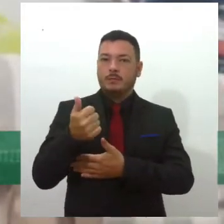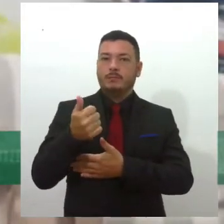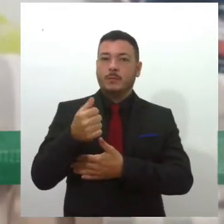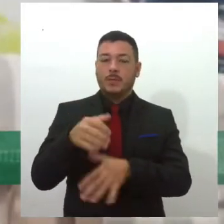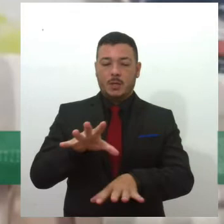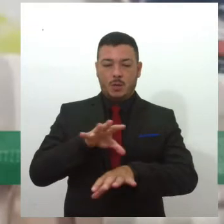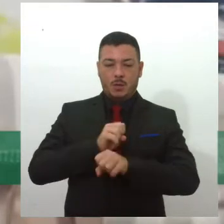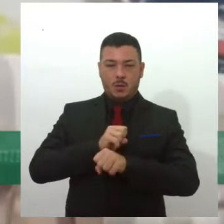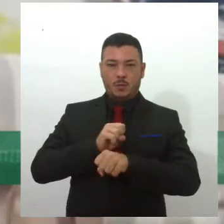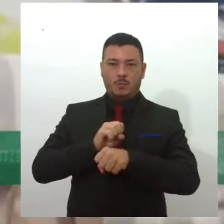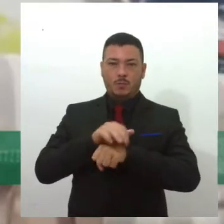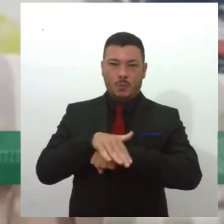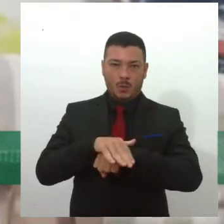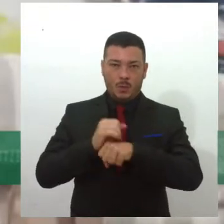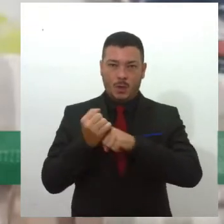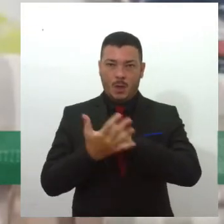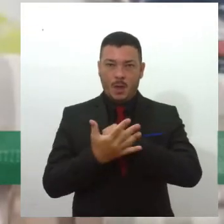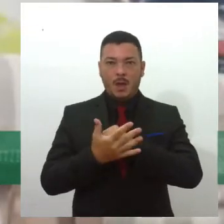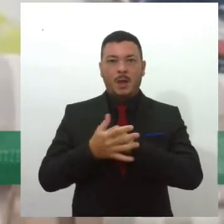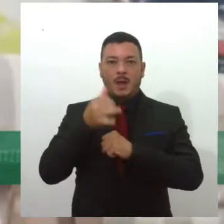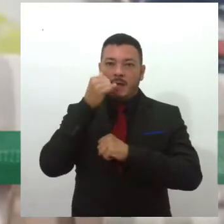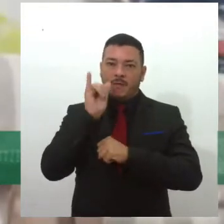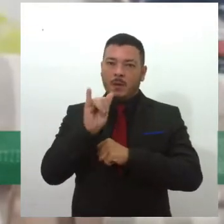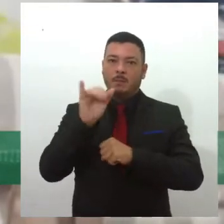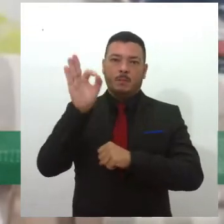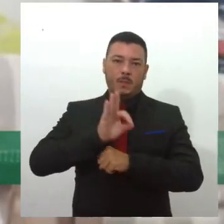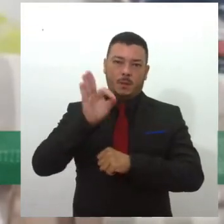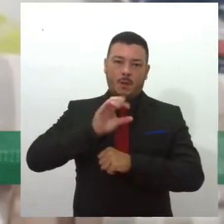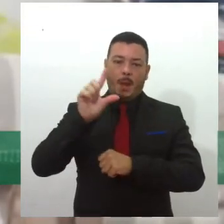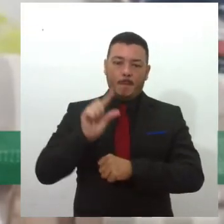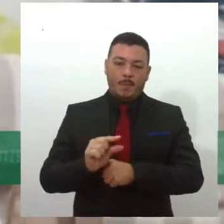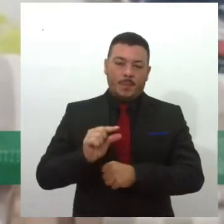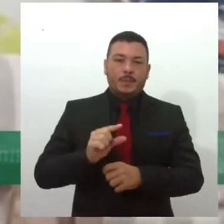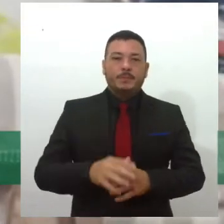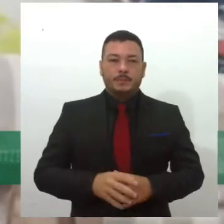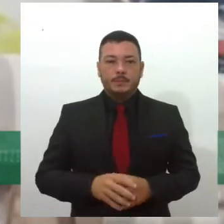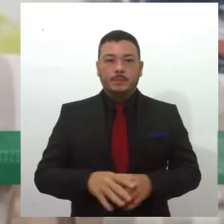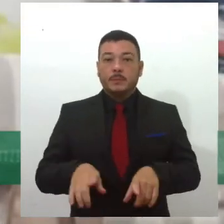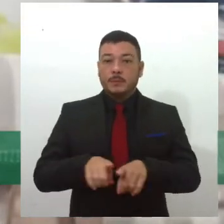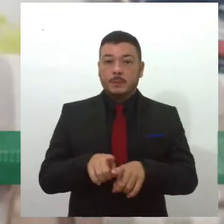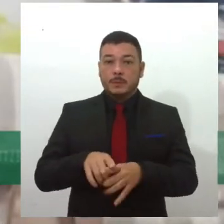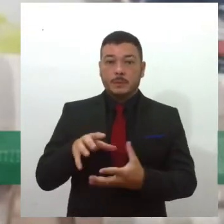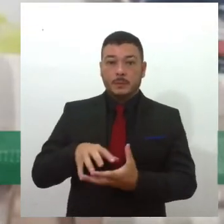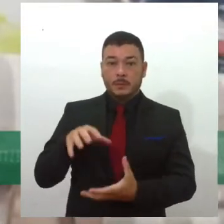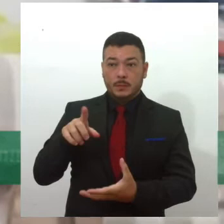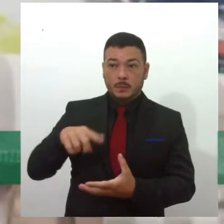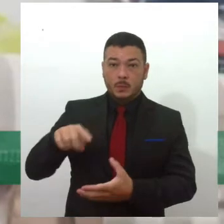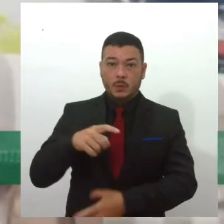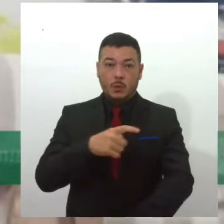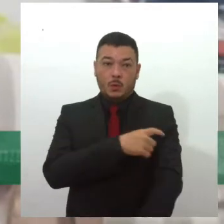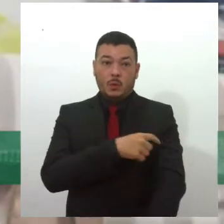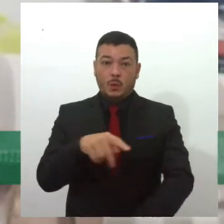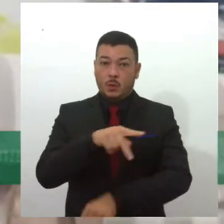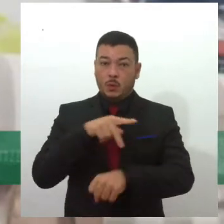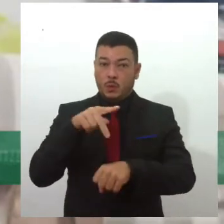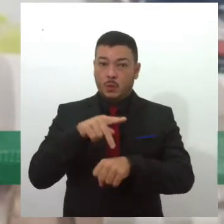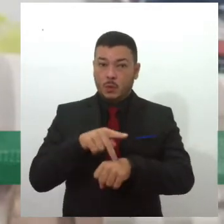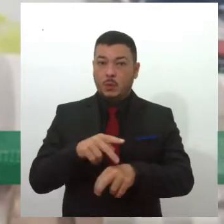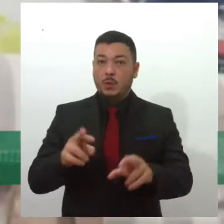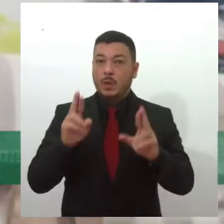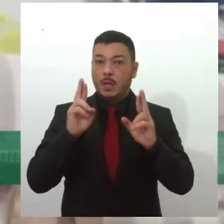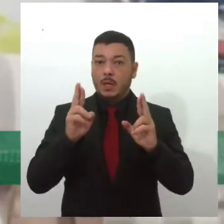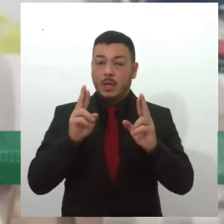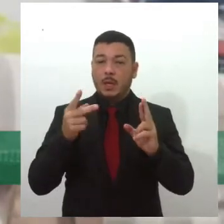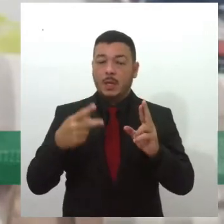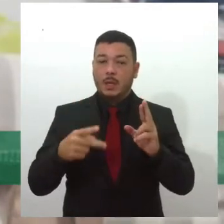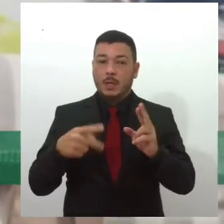O impacto é muito grande. A diminuição de número de idosos hospitalizados nesse país foi graças à vacinação desse